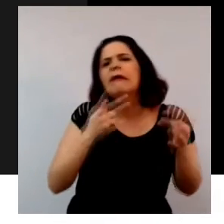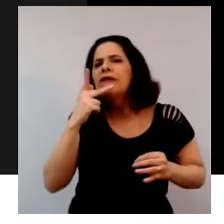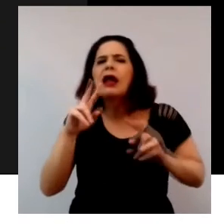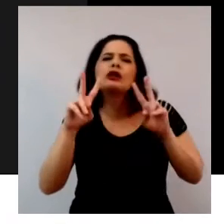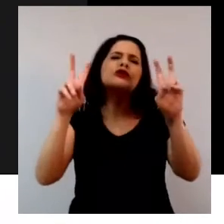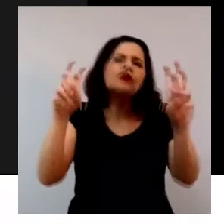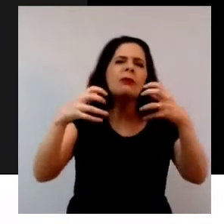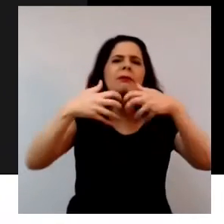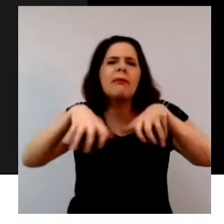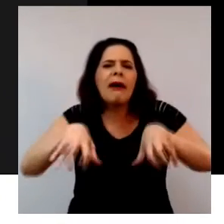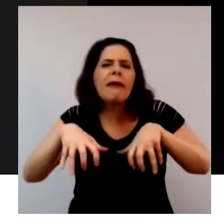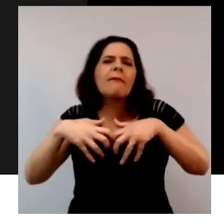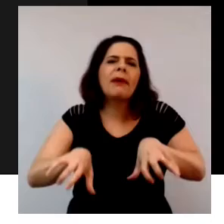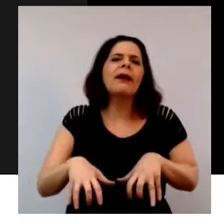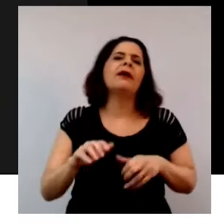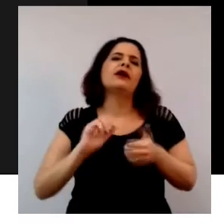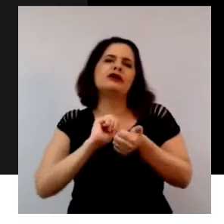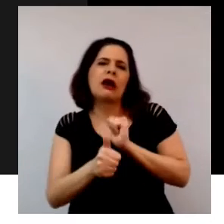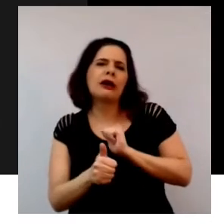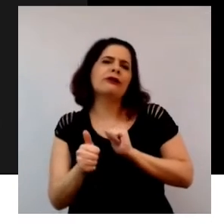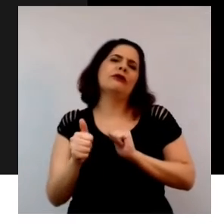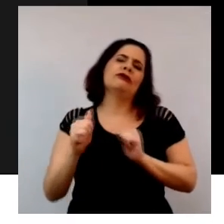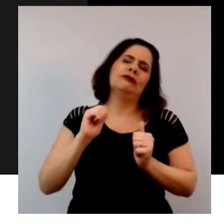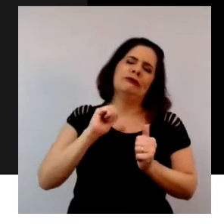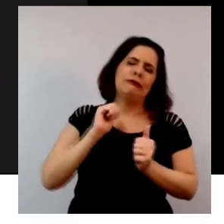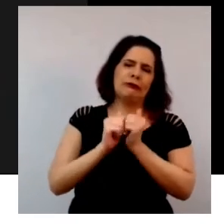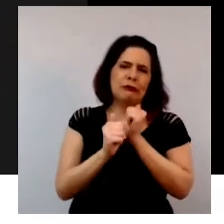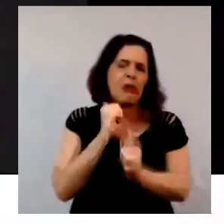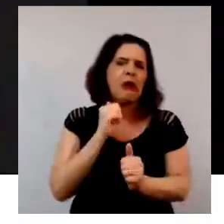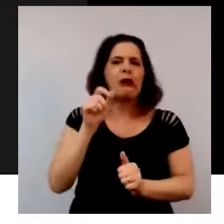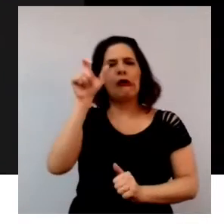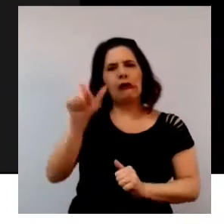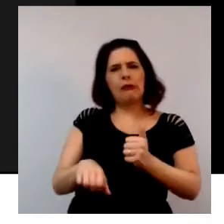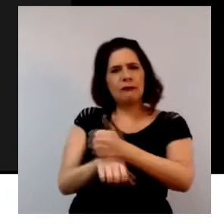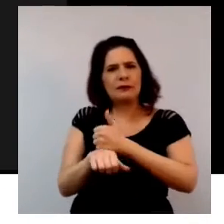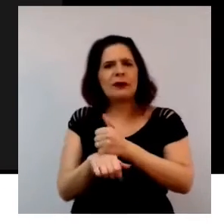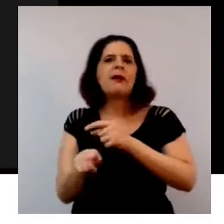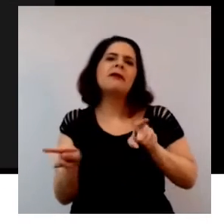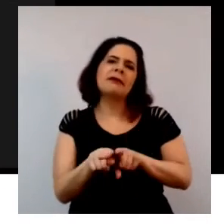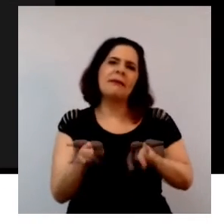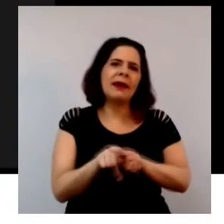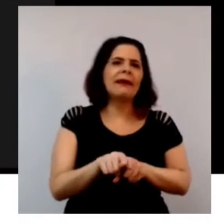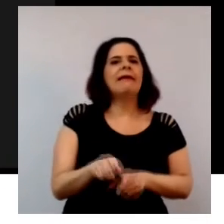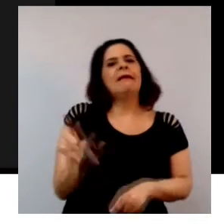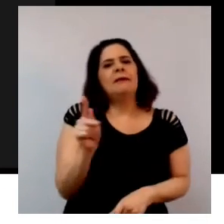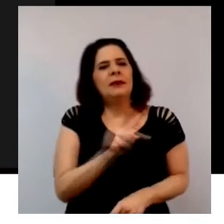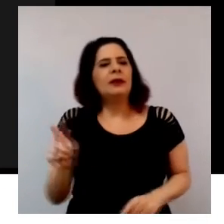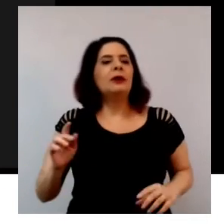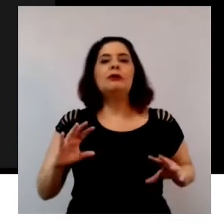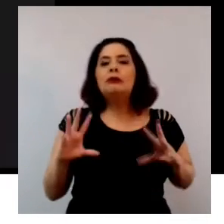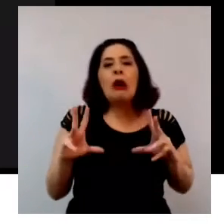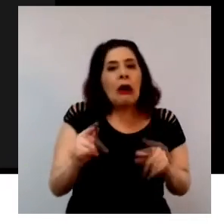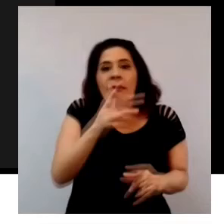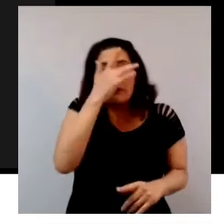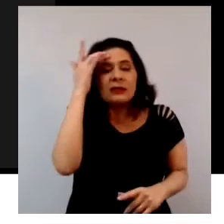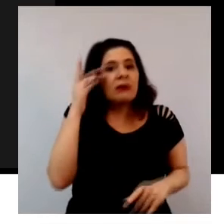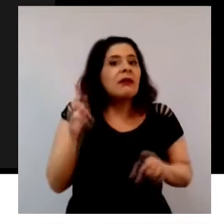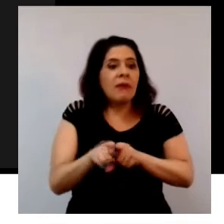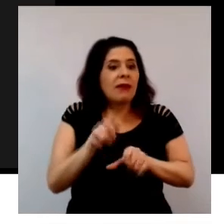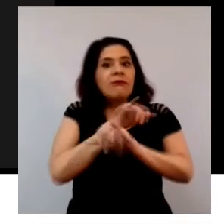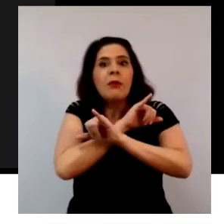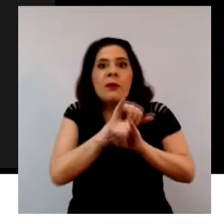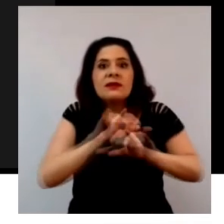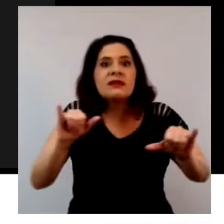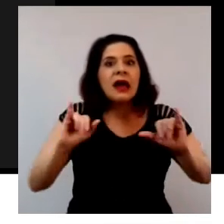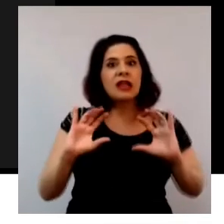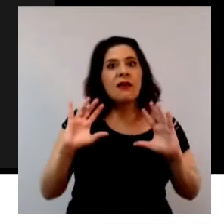presente em conferências acadêmicas, está presente em eventos até de publicidade como esse daqui, né?